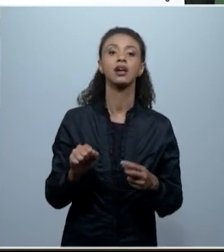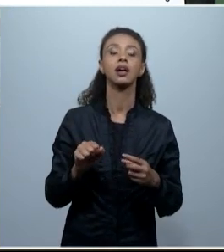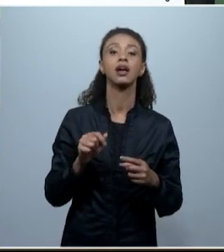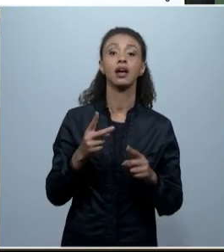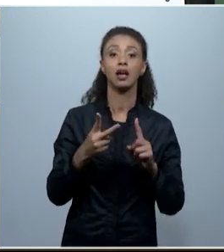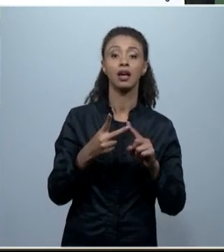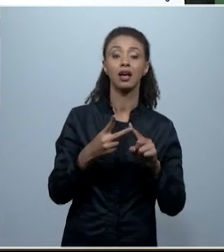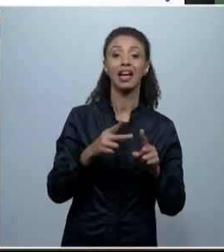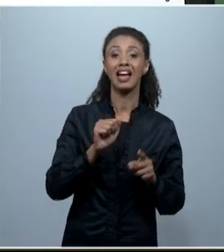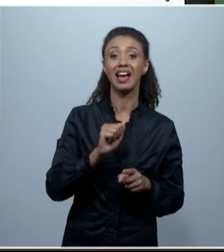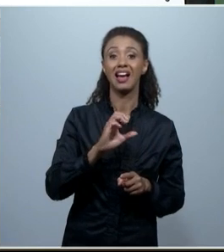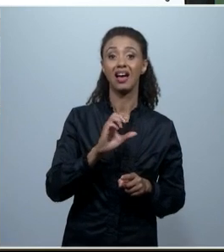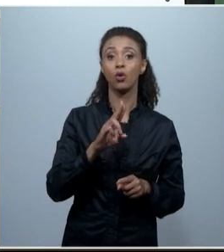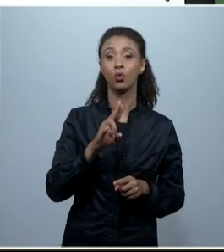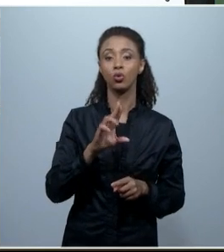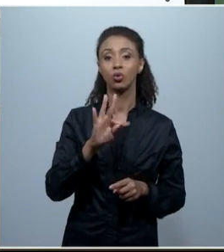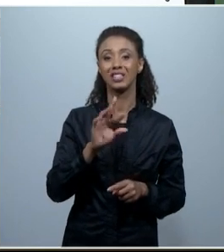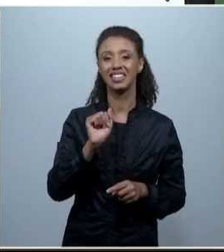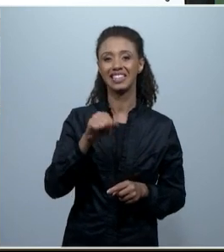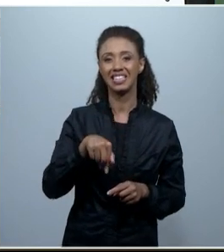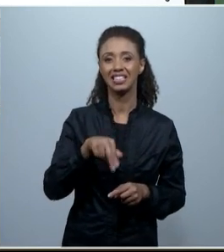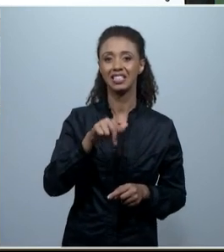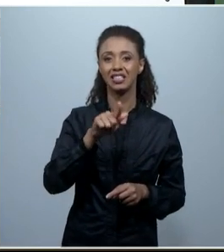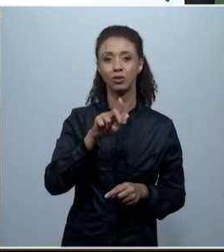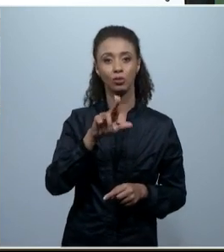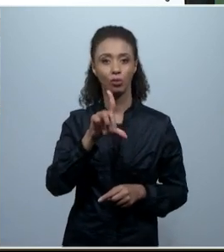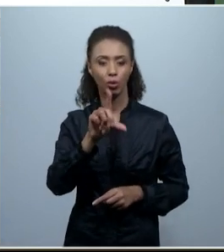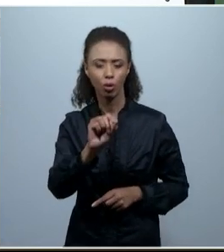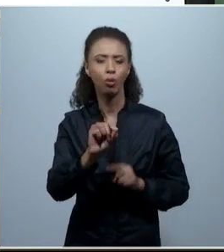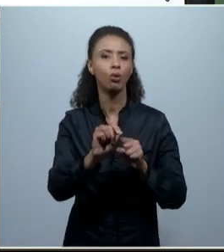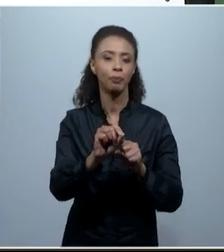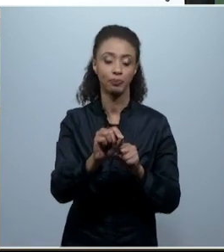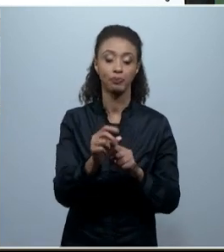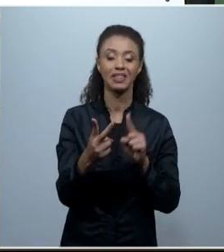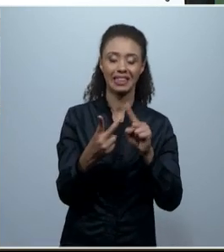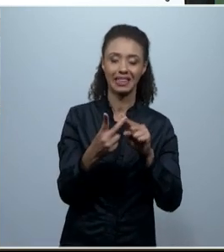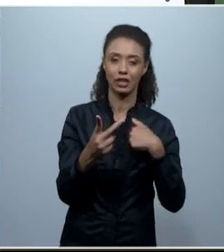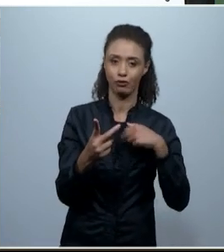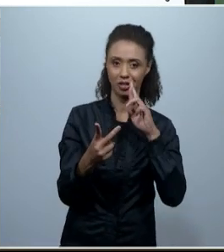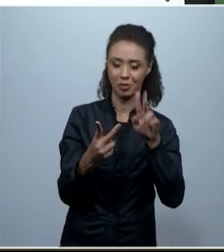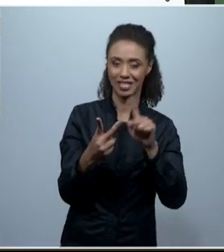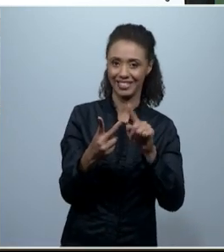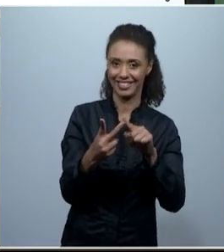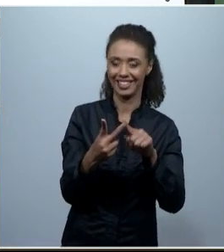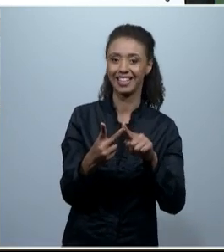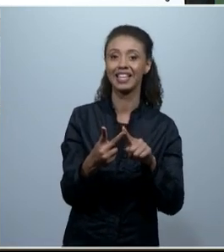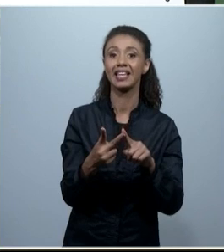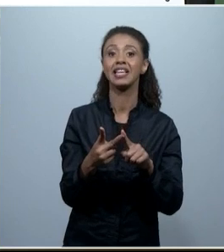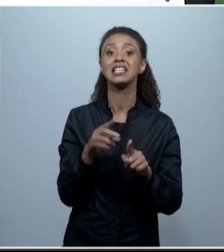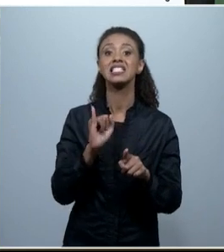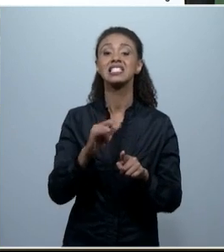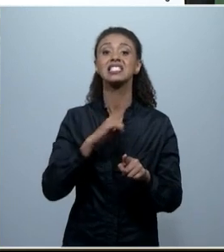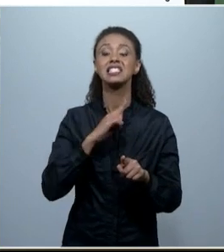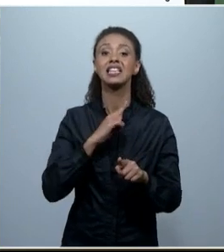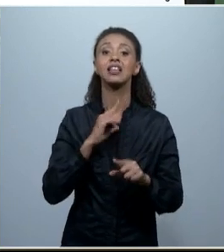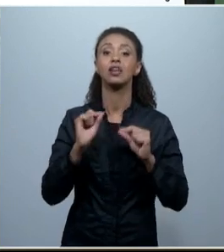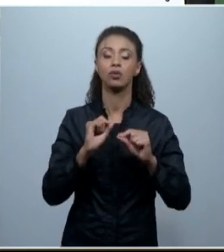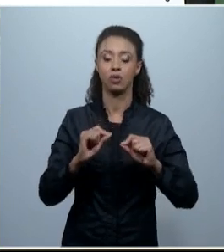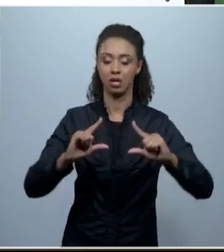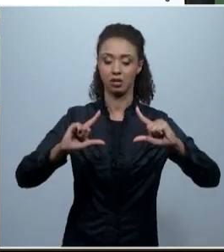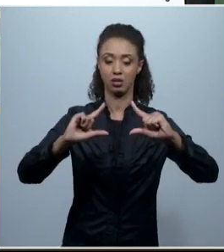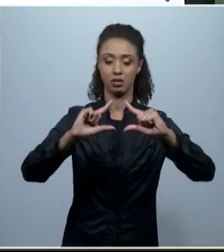de responder acusando um triângulo é a cotaã ã ngulo quando os três ângulos internos deles são menores do que 90 graus